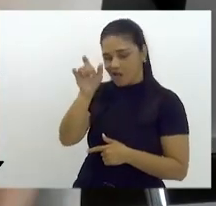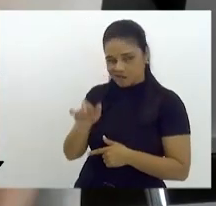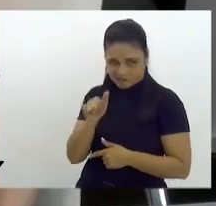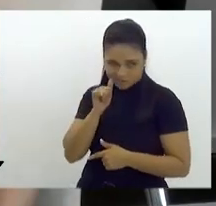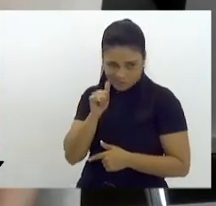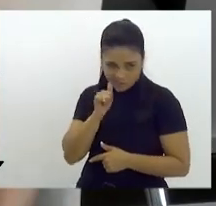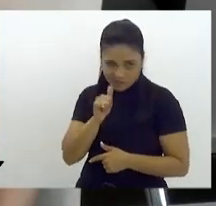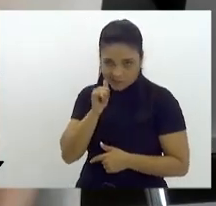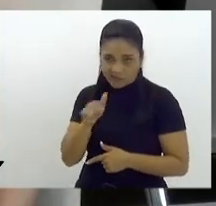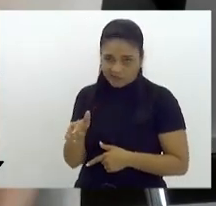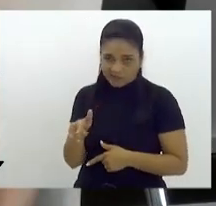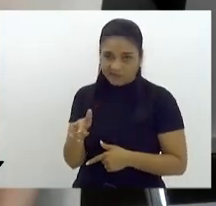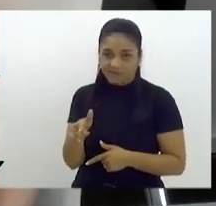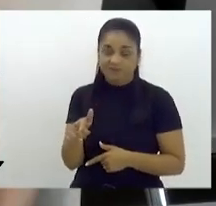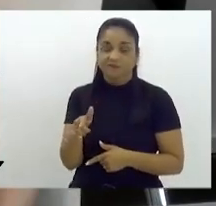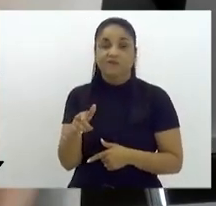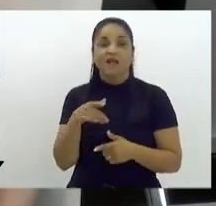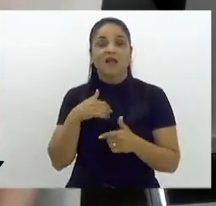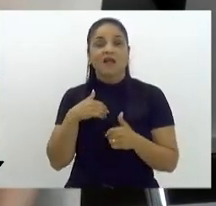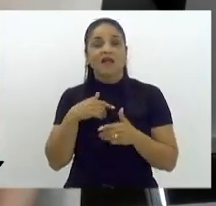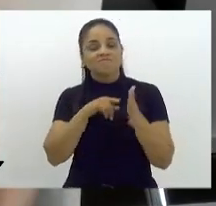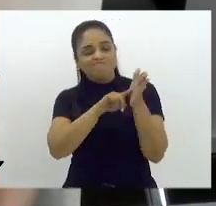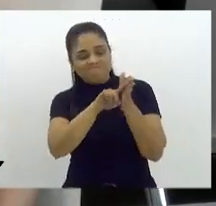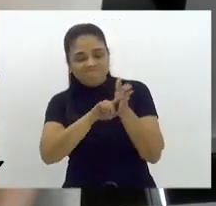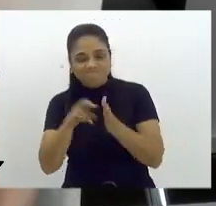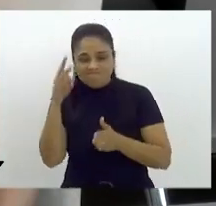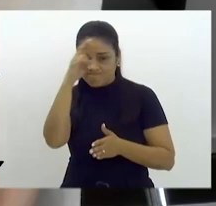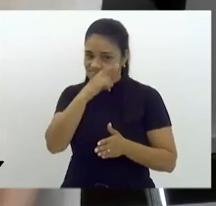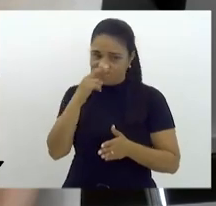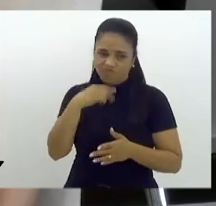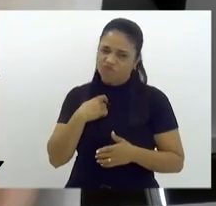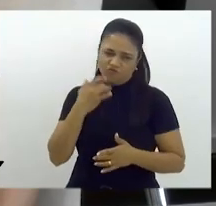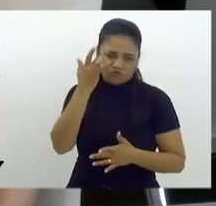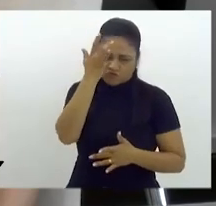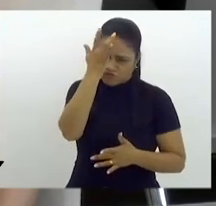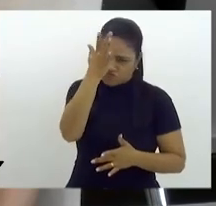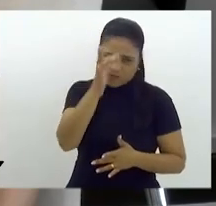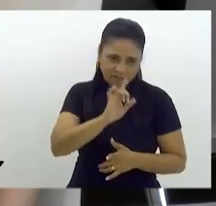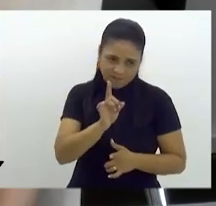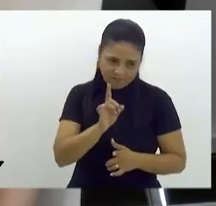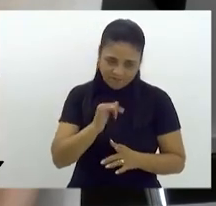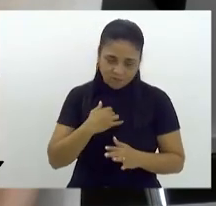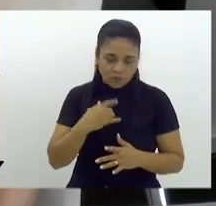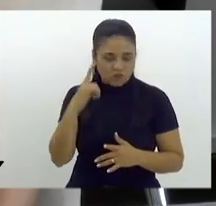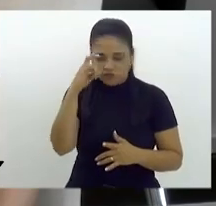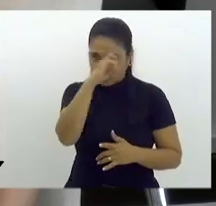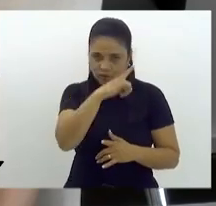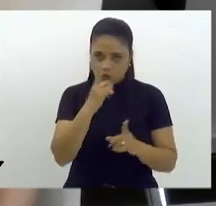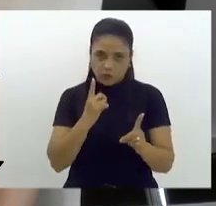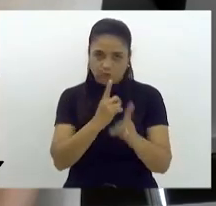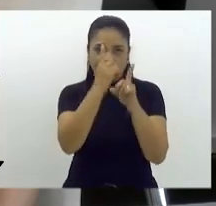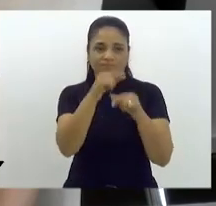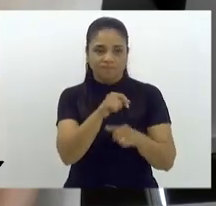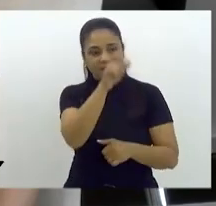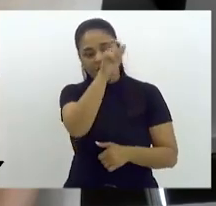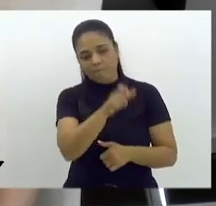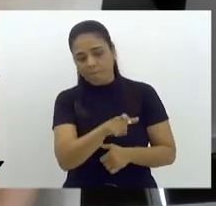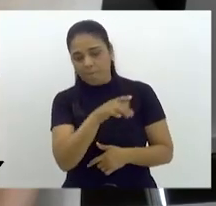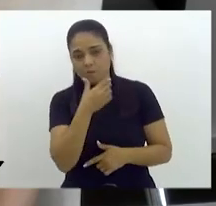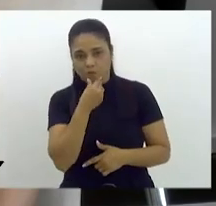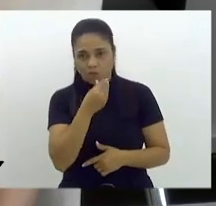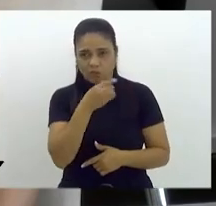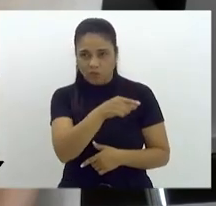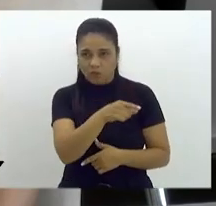como eu disse a investigação não tem grande dificuldade para identificar autoria então em termos de investigação normalmente ele faz